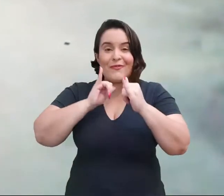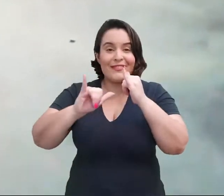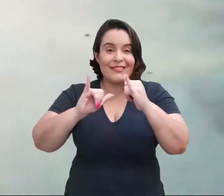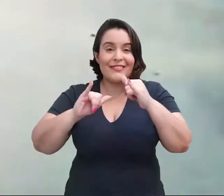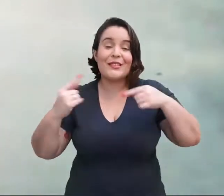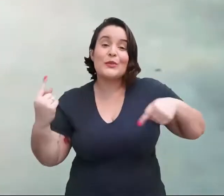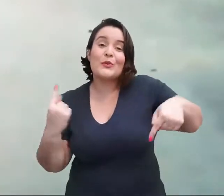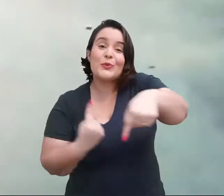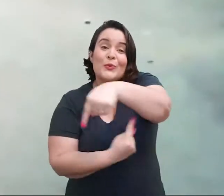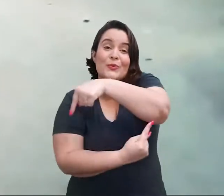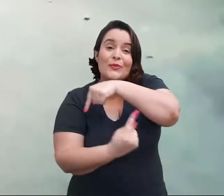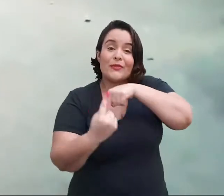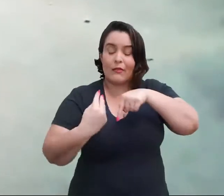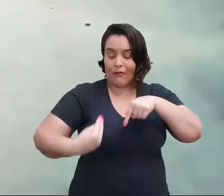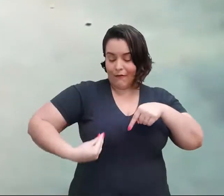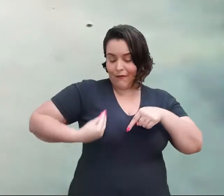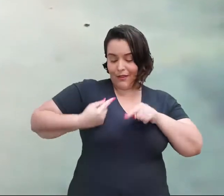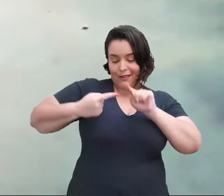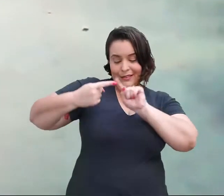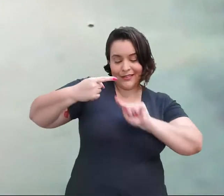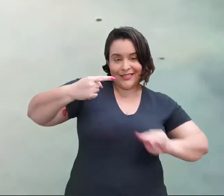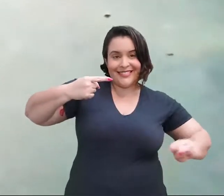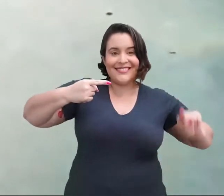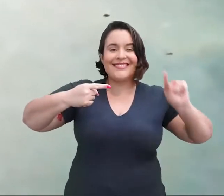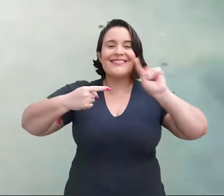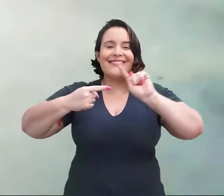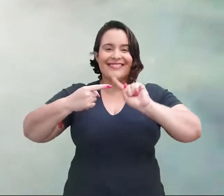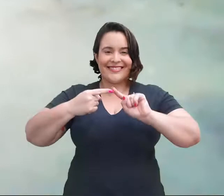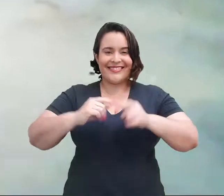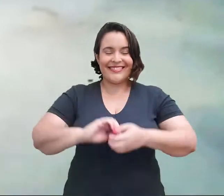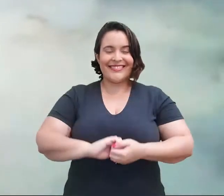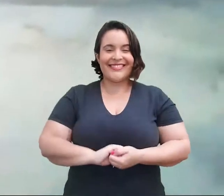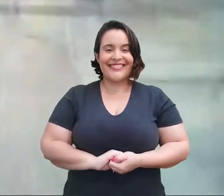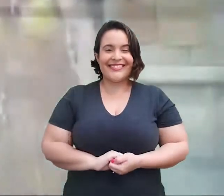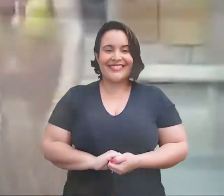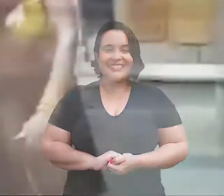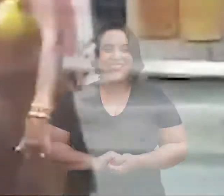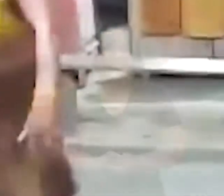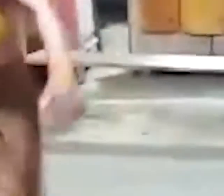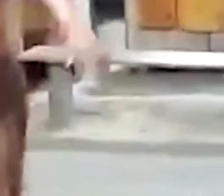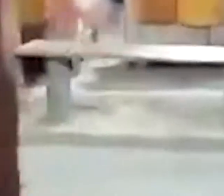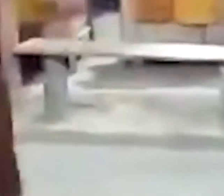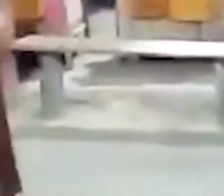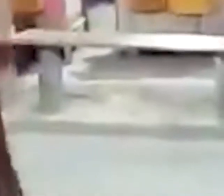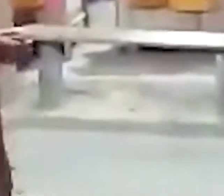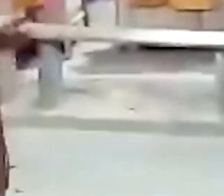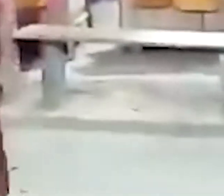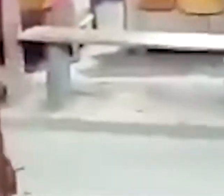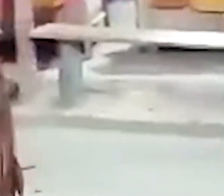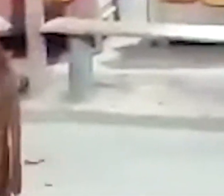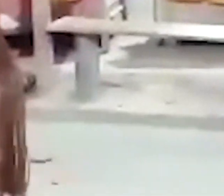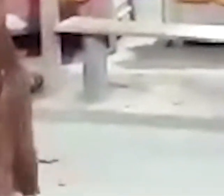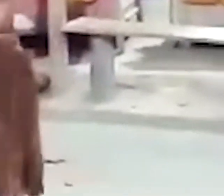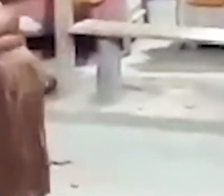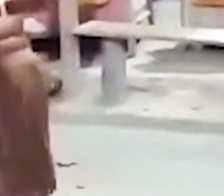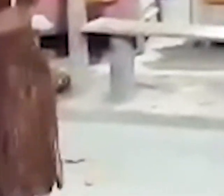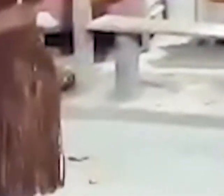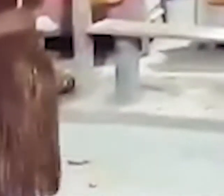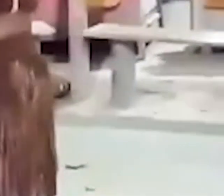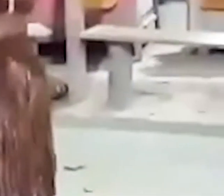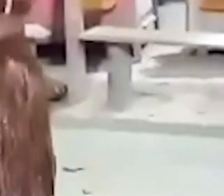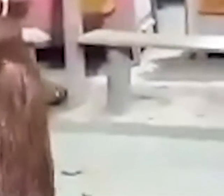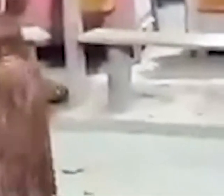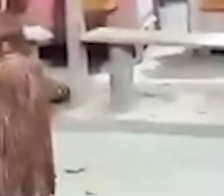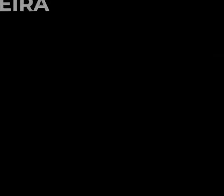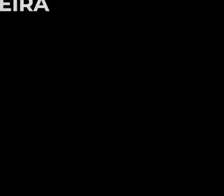já diziam as antigas, é circular o sentido da vida. Ao final da dança, as duas mulheres apertam as